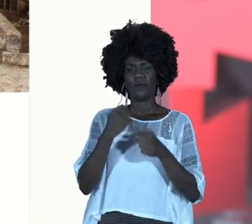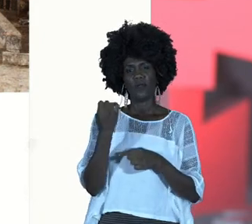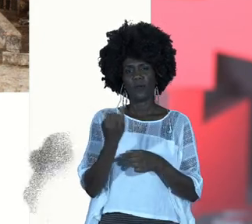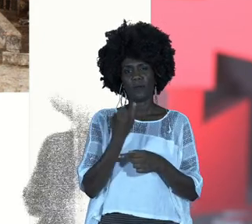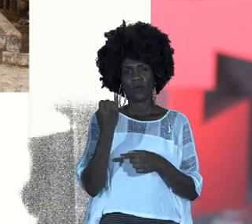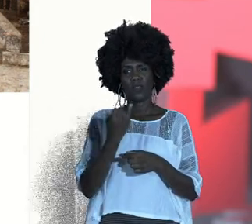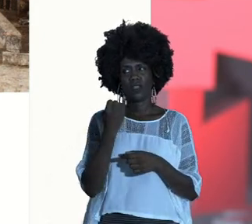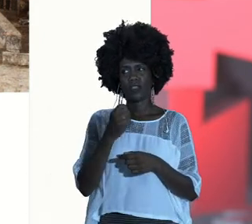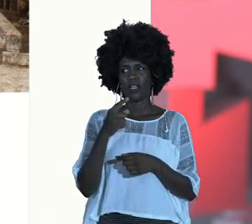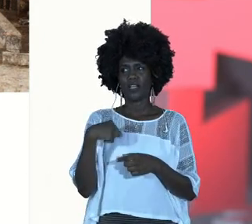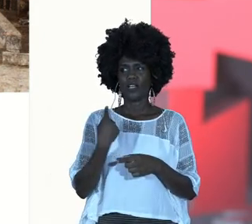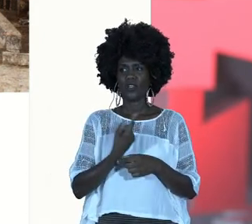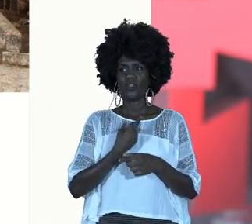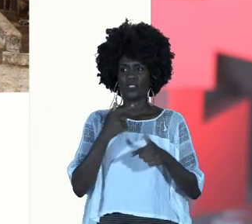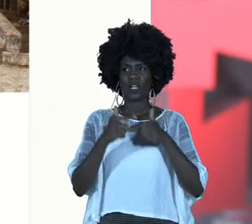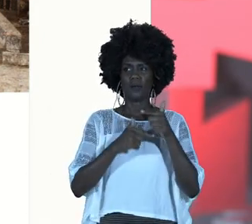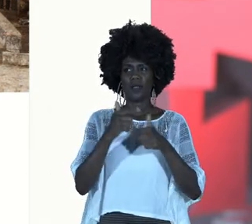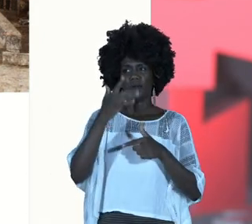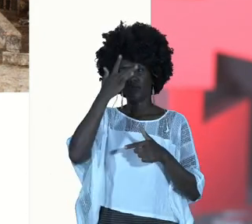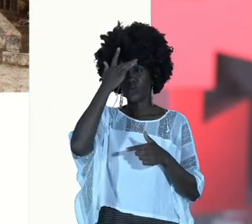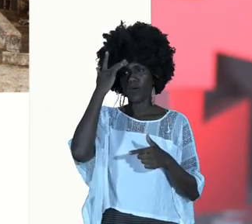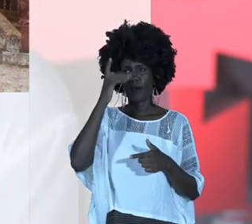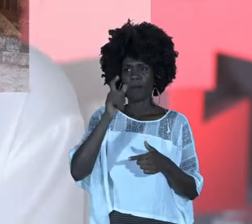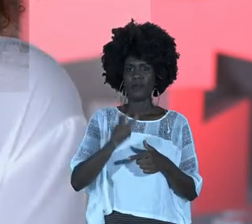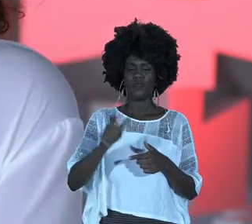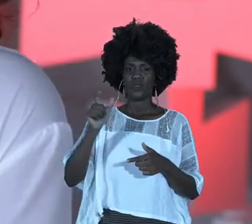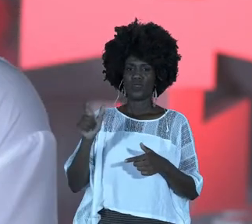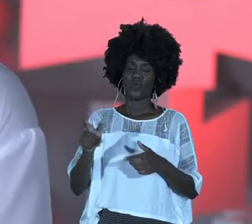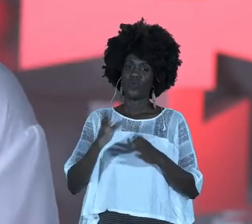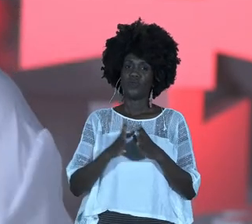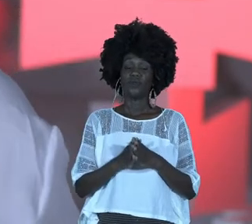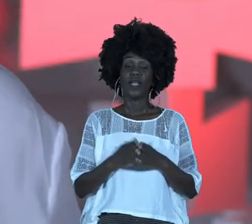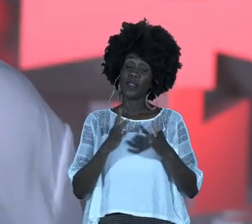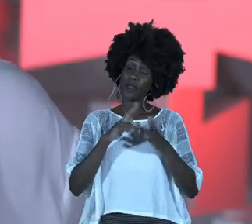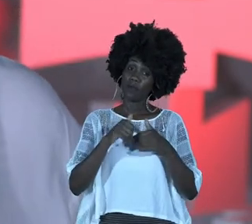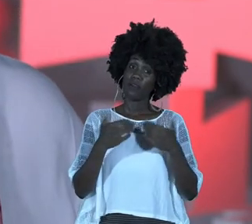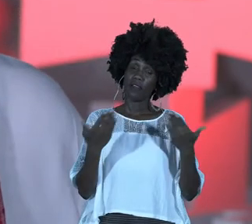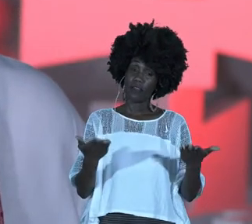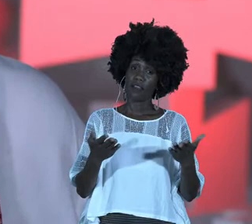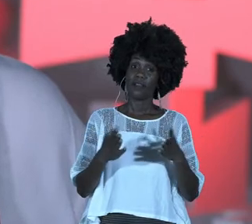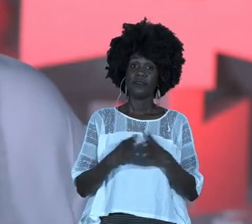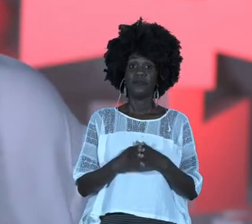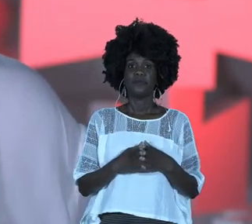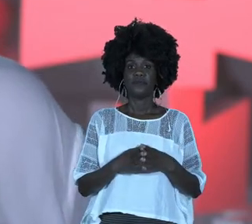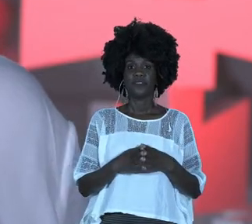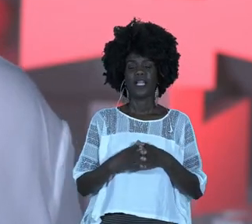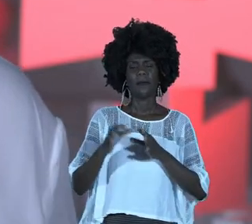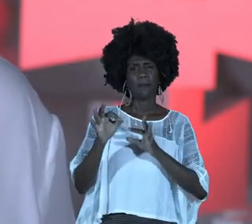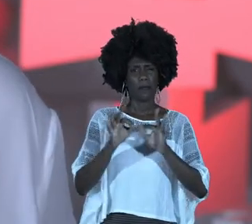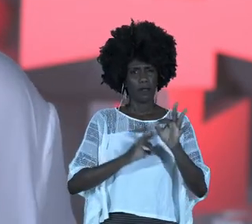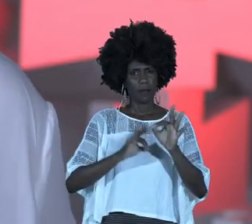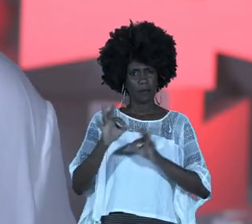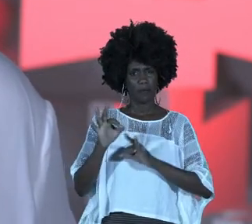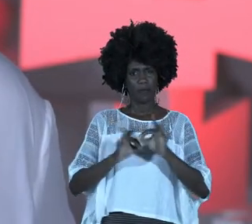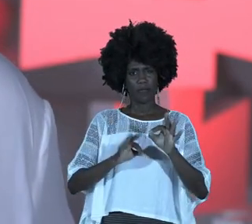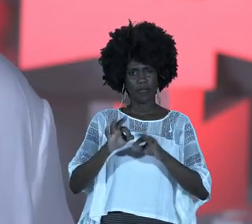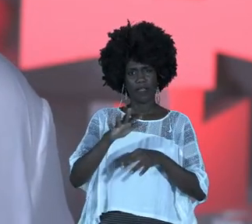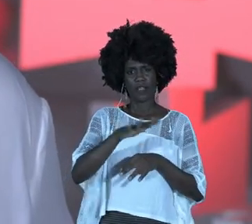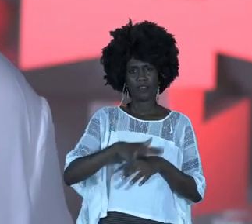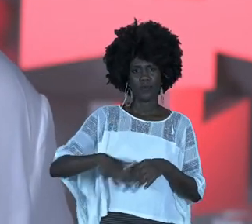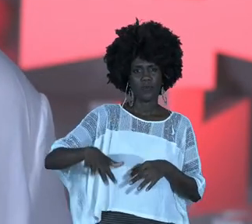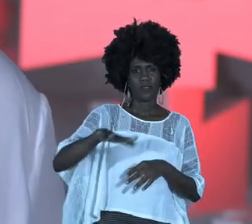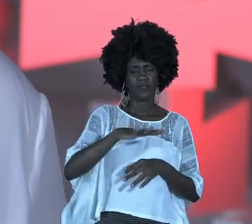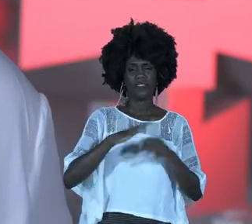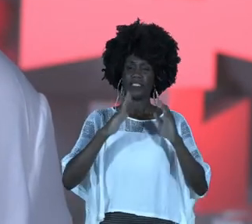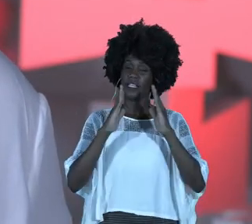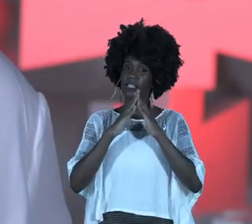importante, é quando a gente trabalha com pessoas. Então, ela prepara essa superfície da